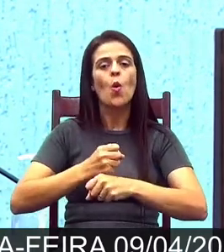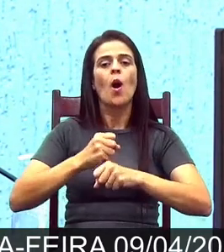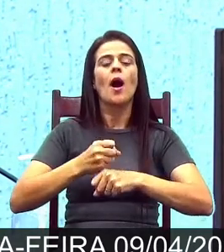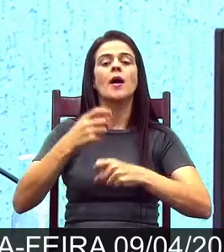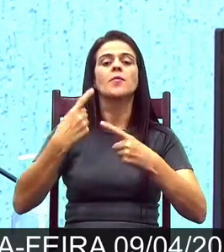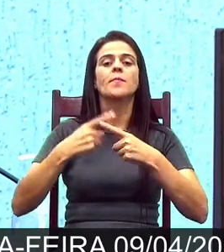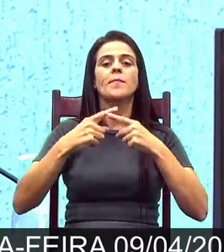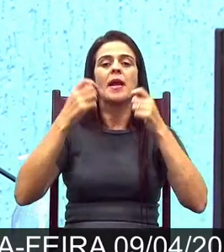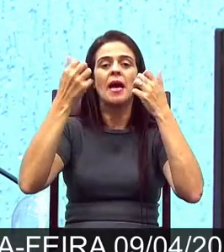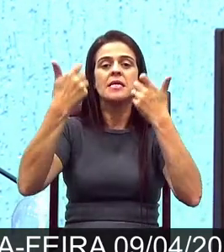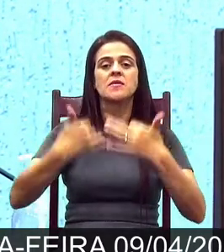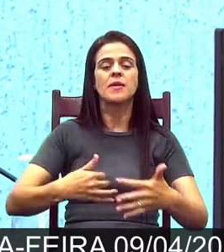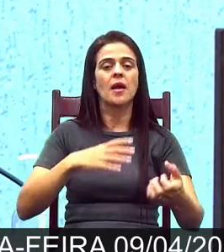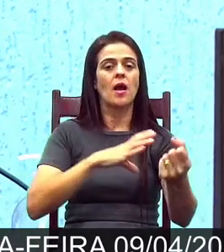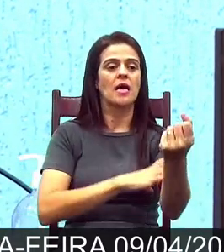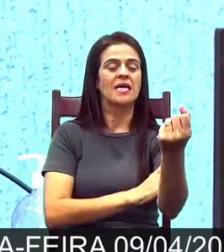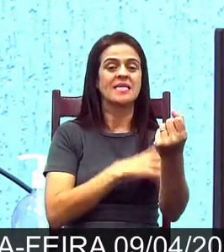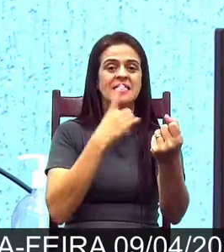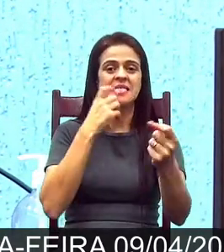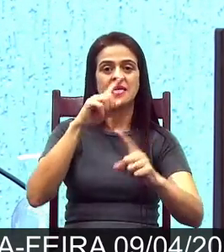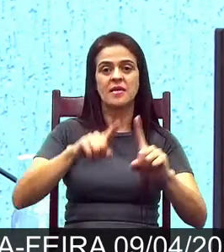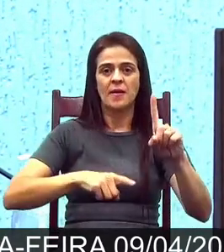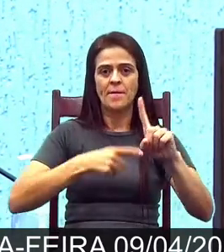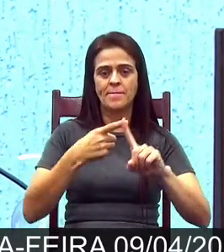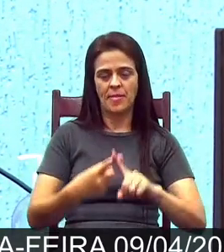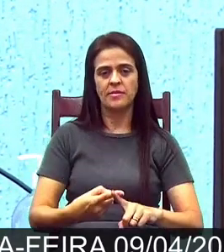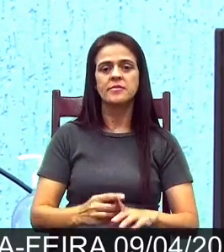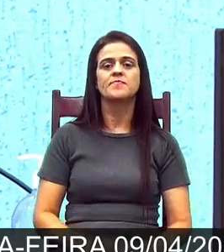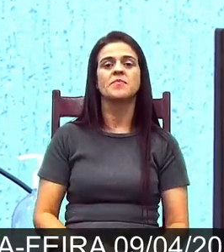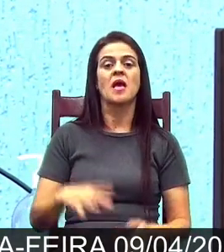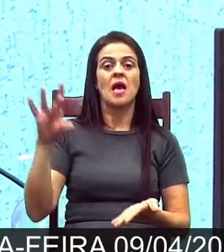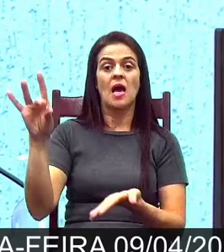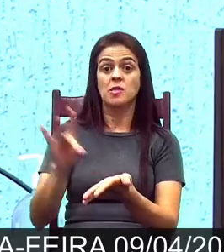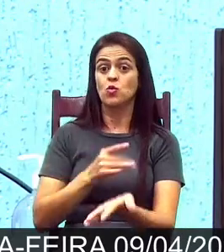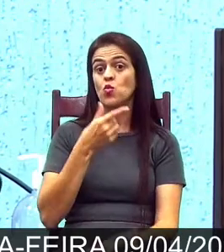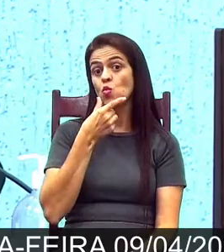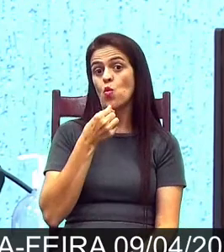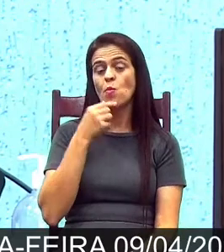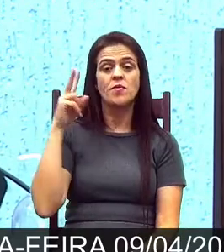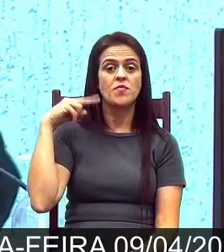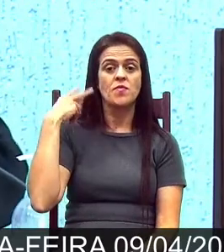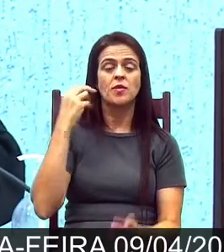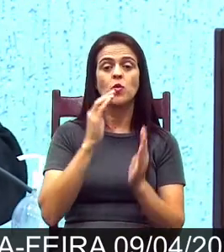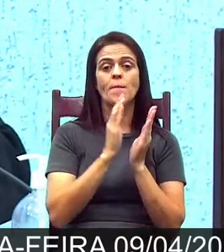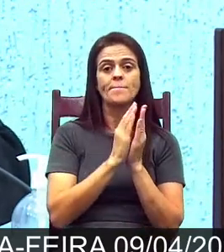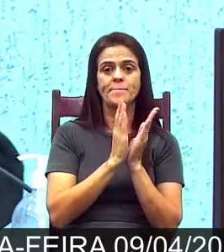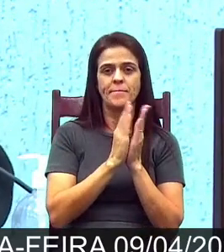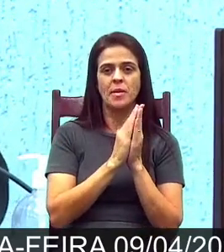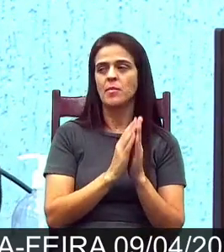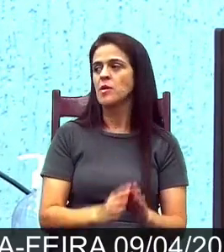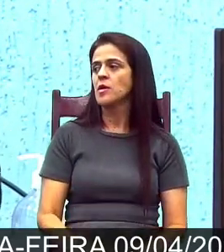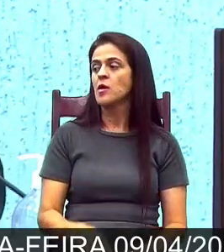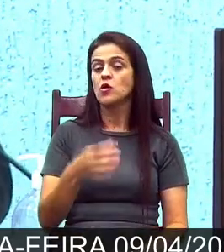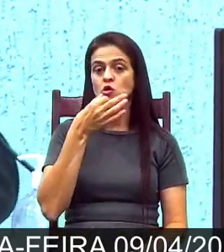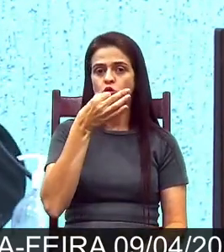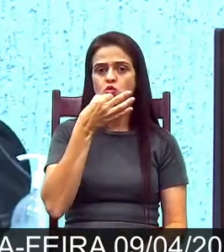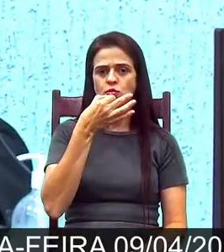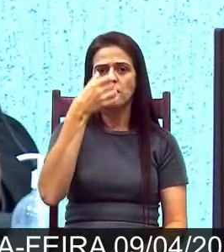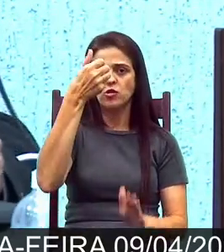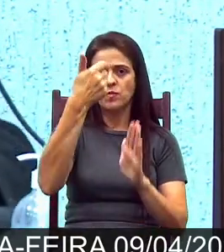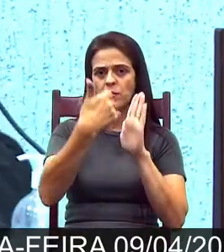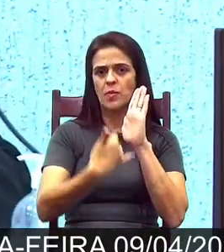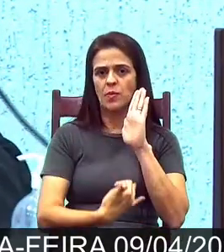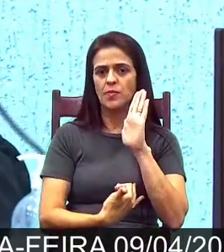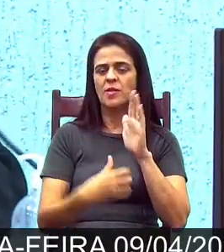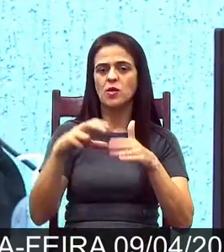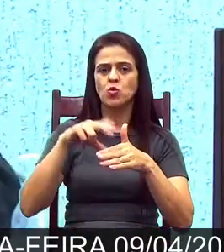sua publicação, sala das sessões, 26 de março de 2024, assinado Luiz Pamonheiro. A justificativa está aqui